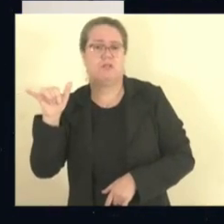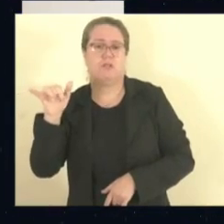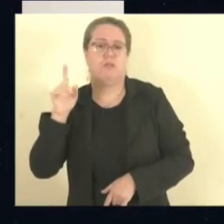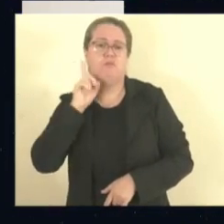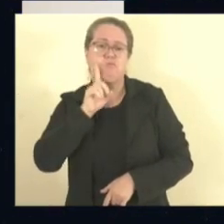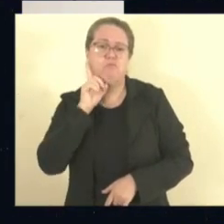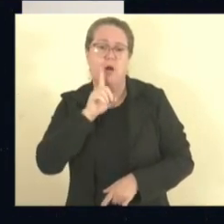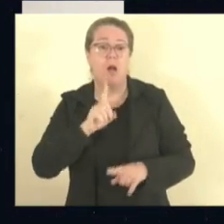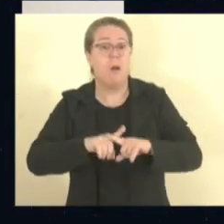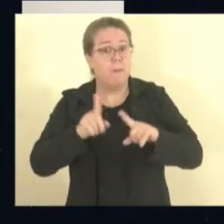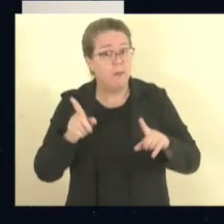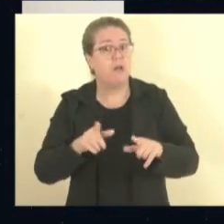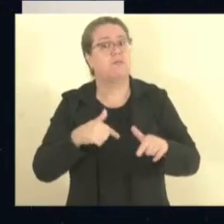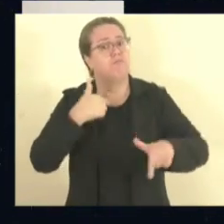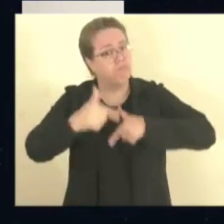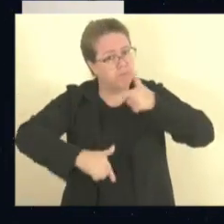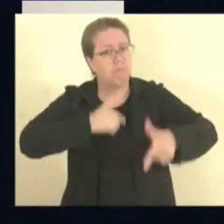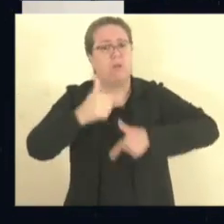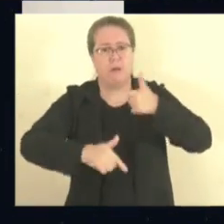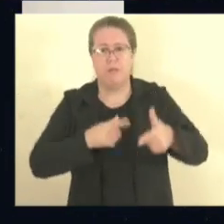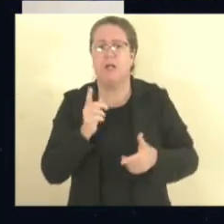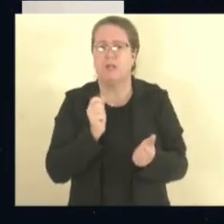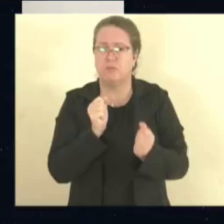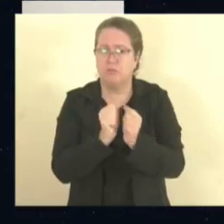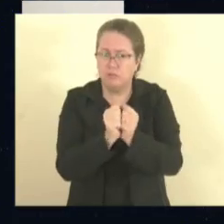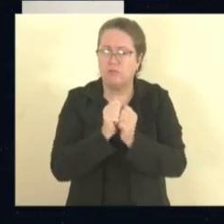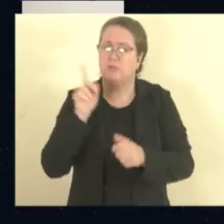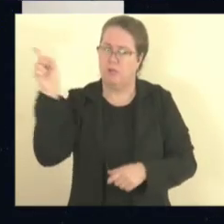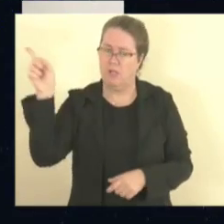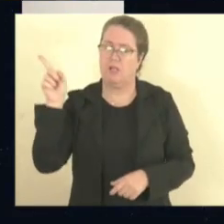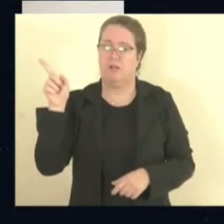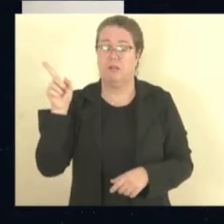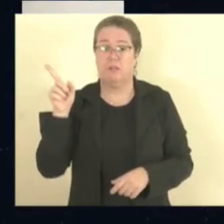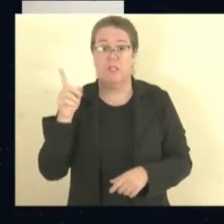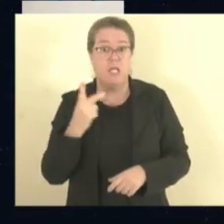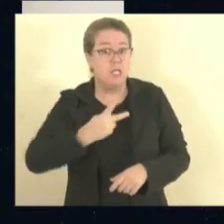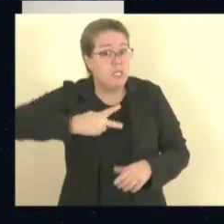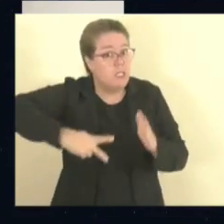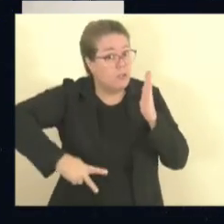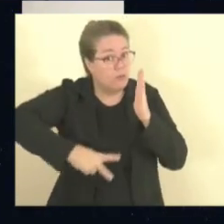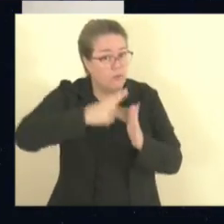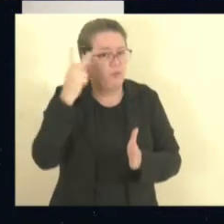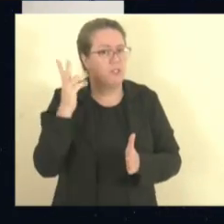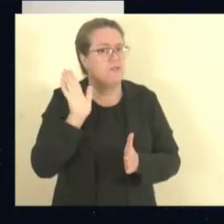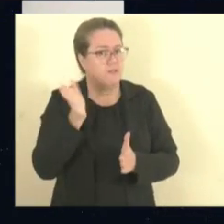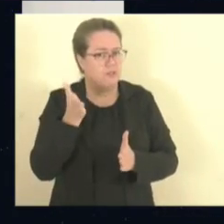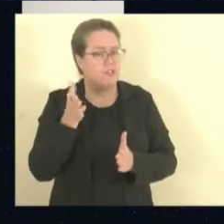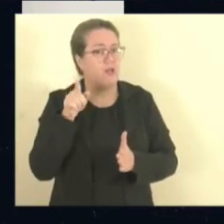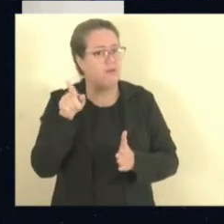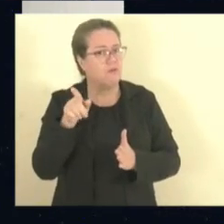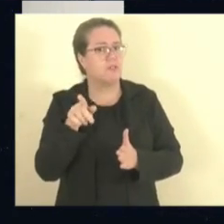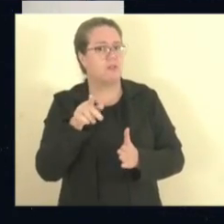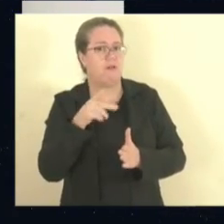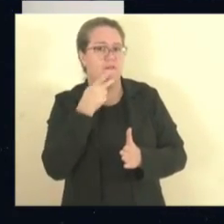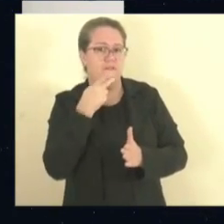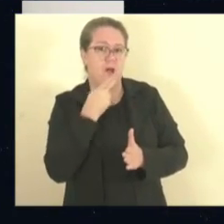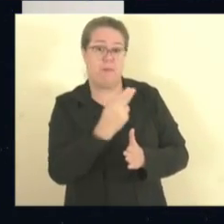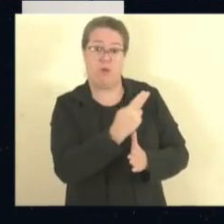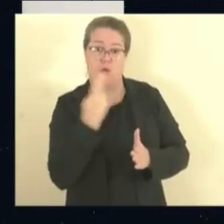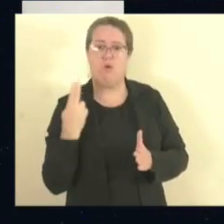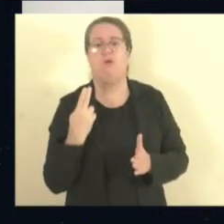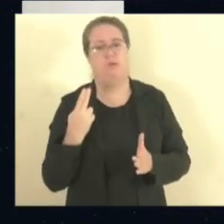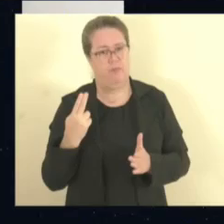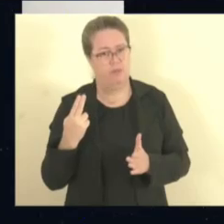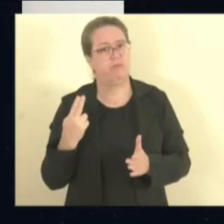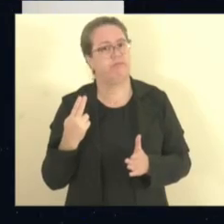É a segunda vez que o senhor vem com gozações. Uma, o senhor me desrespeitou até a minha privacidade. Mas tudo bem. Agora, o que eu